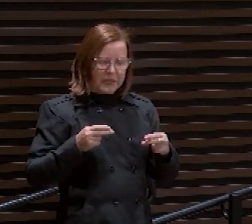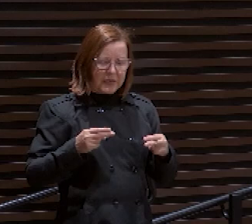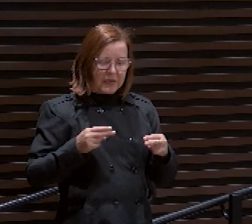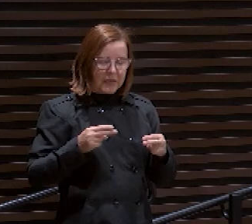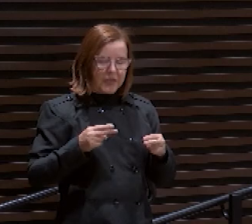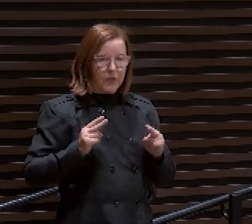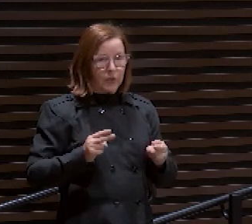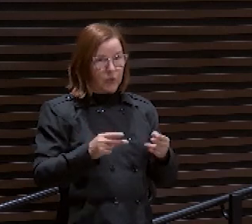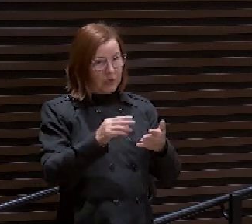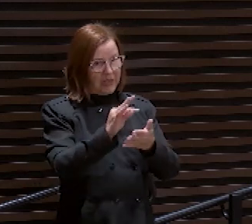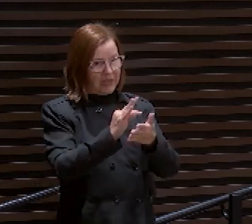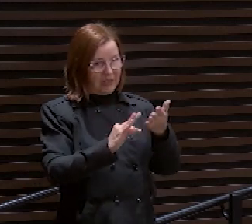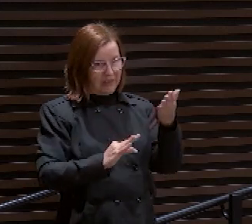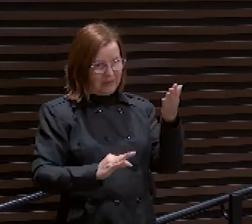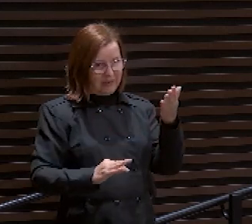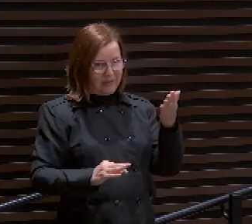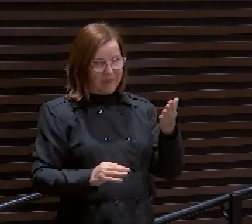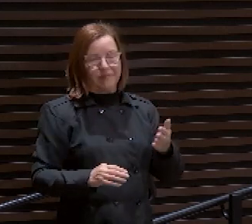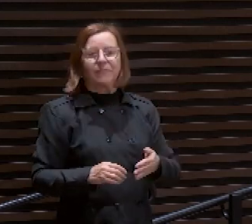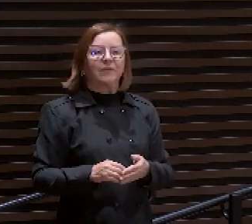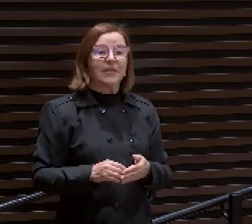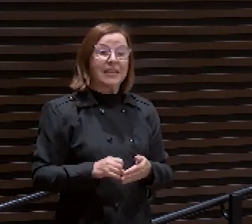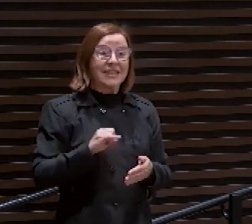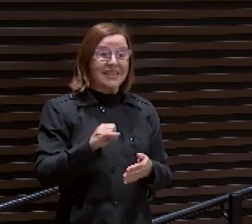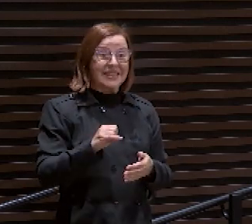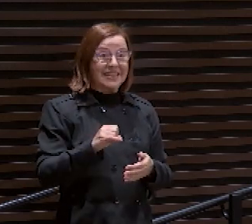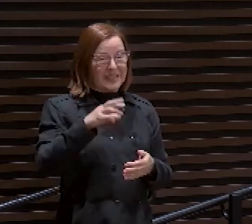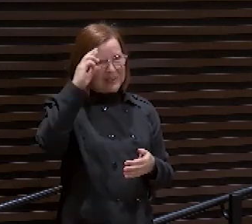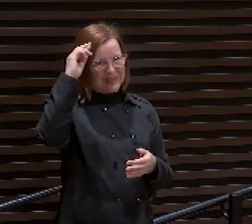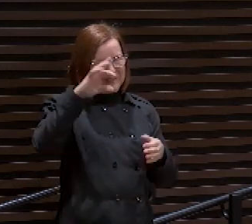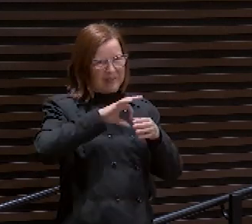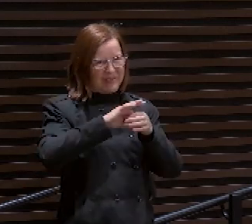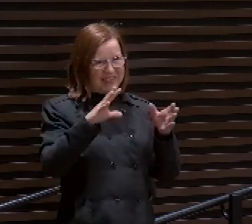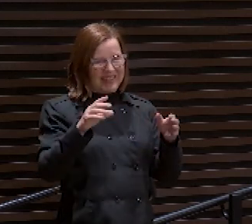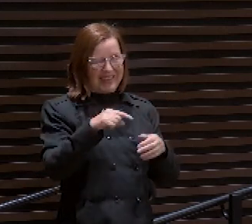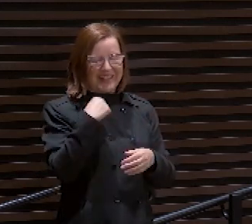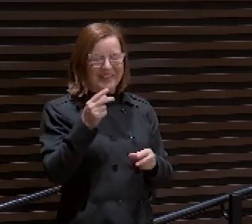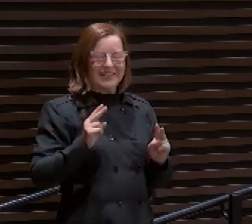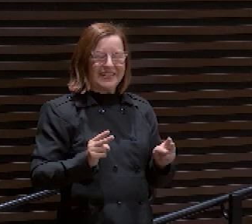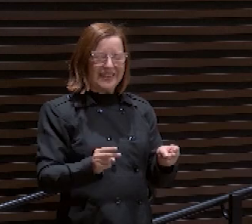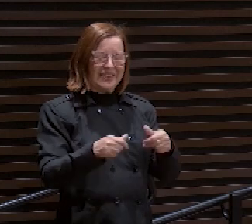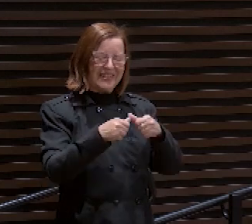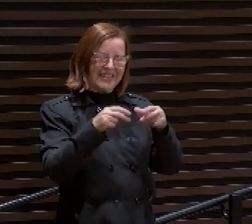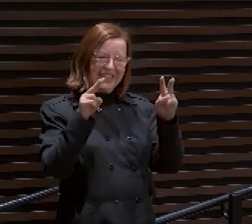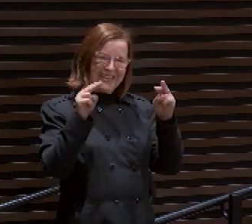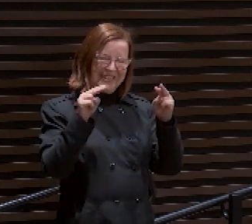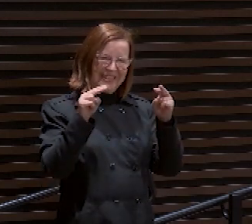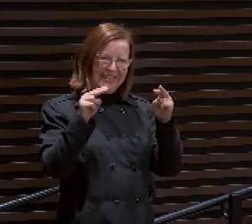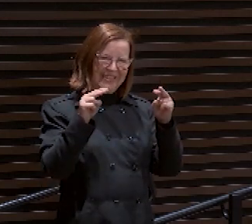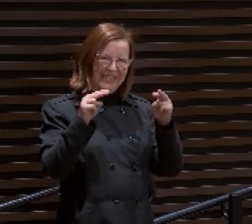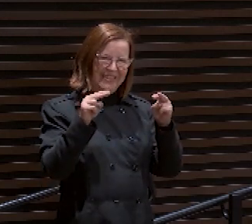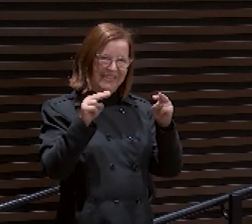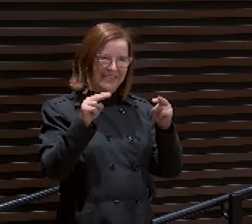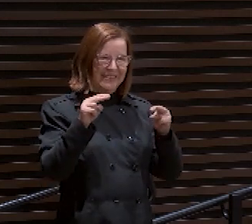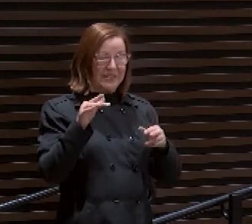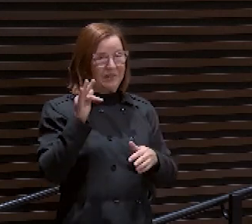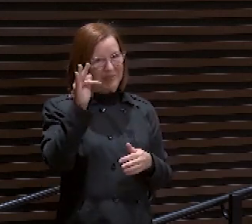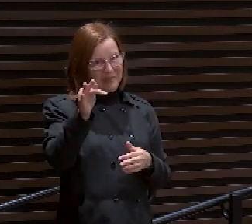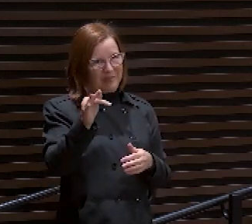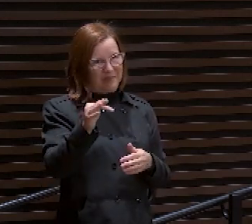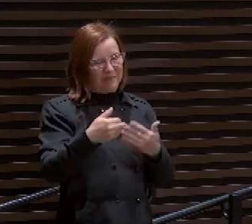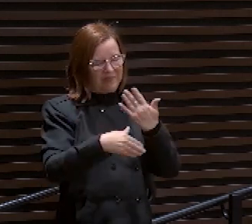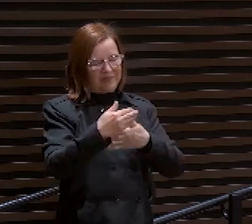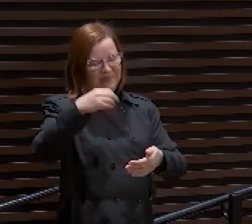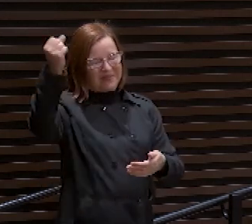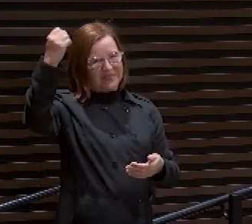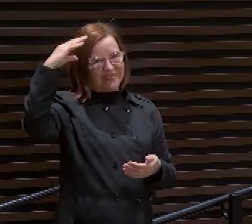Senhor permitir, pela graça de Deus, em breve, nós seguiremos nesse assunto em uma próxima oportunidade aqui. Que pela graça de